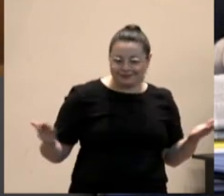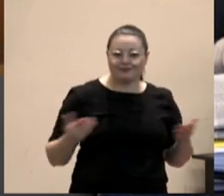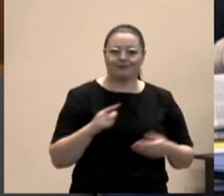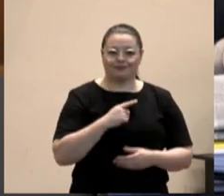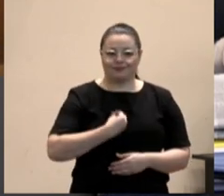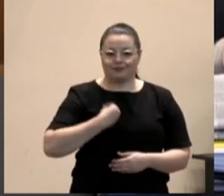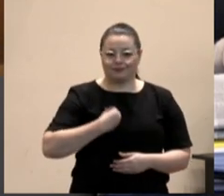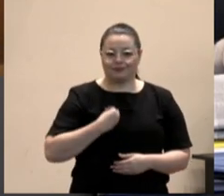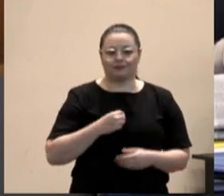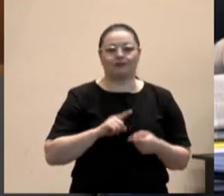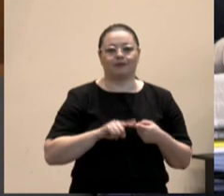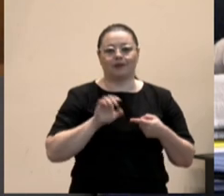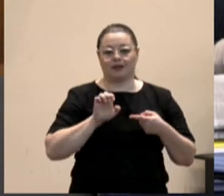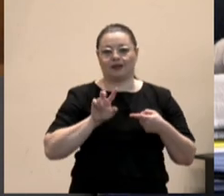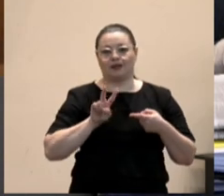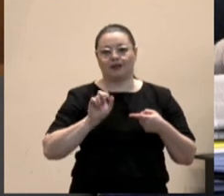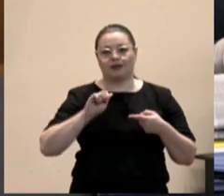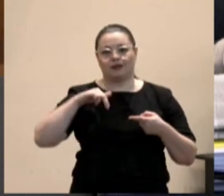pelo Evandro